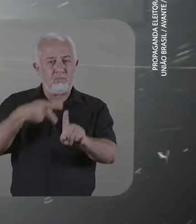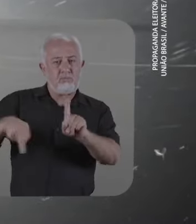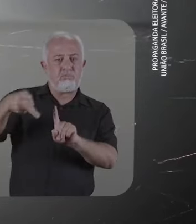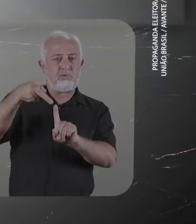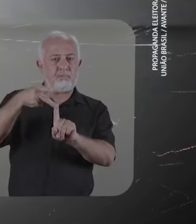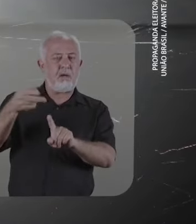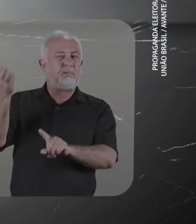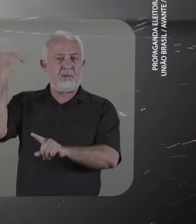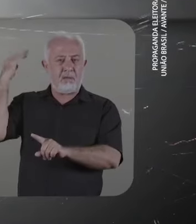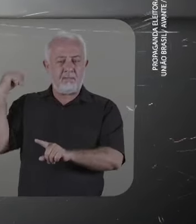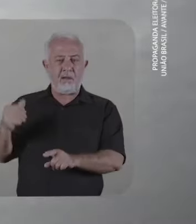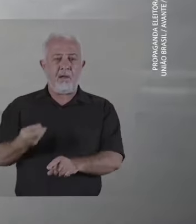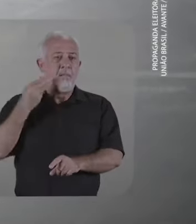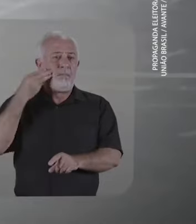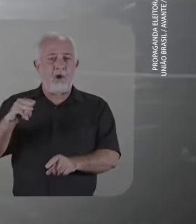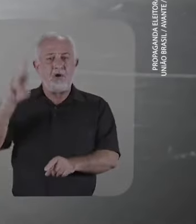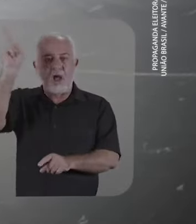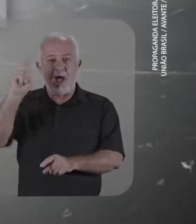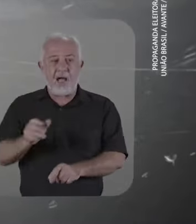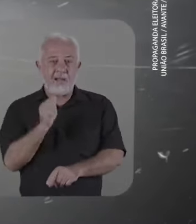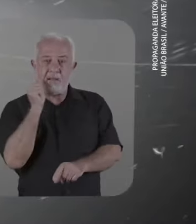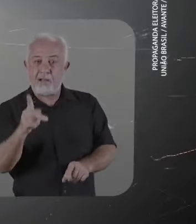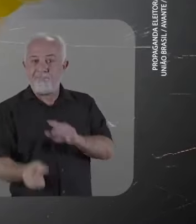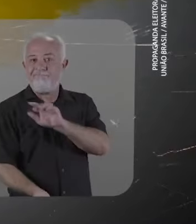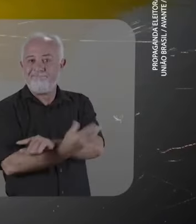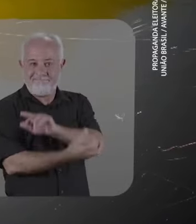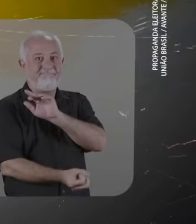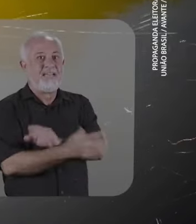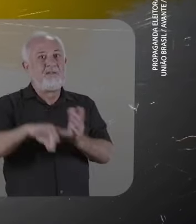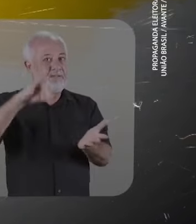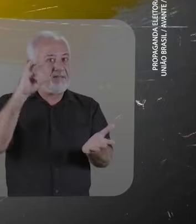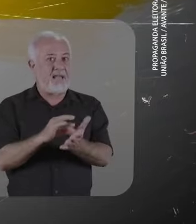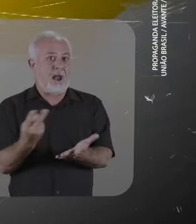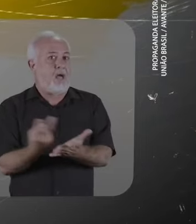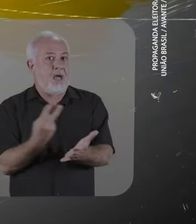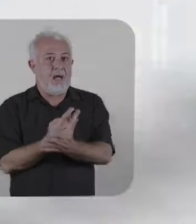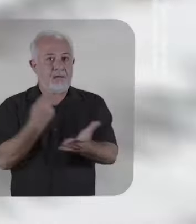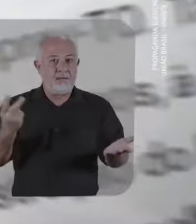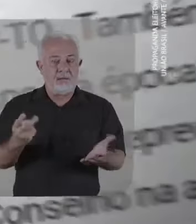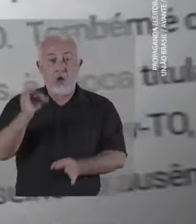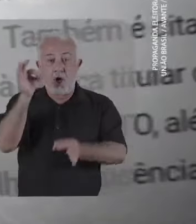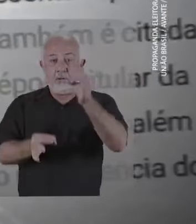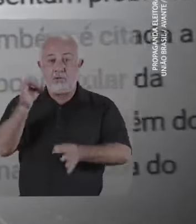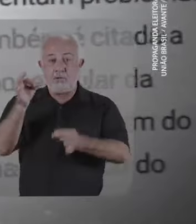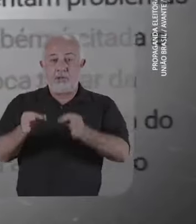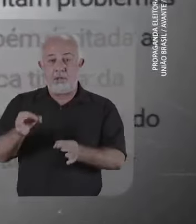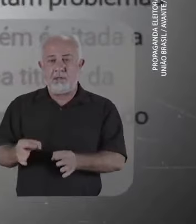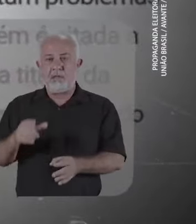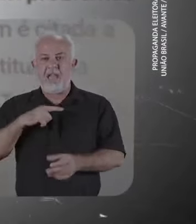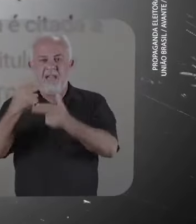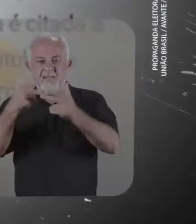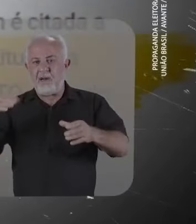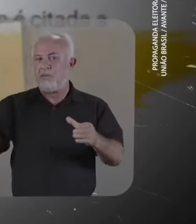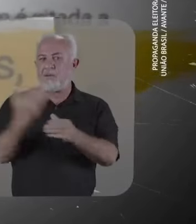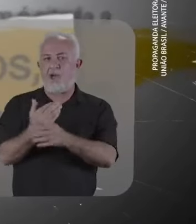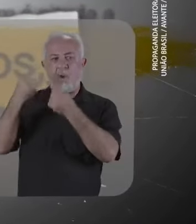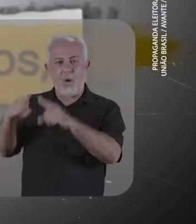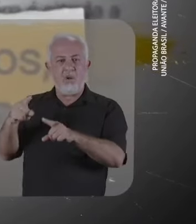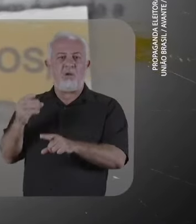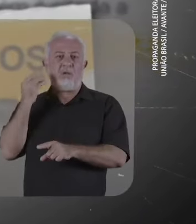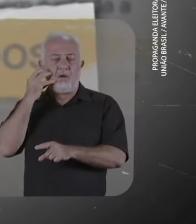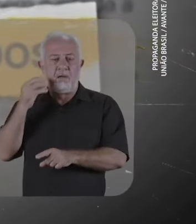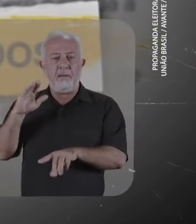movimentos no mês de julho deste ano. O candidato presidiu o Conselho de Administração do IGPREV, foi apontado pelo governo como um dos